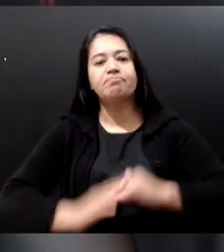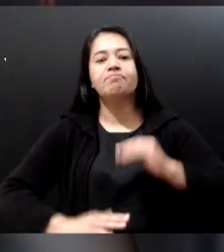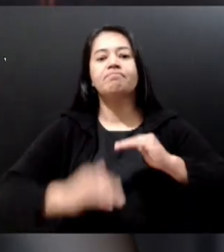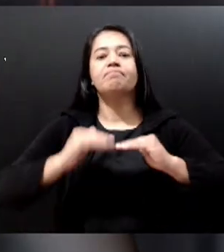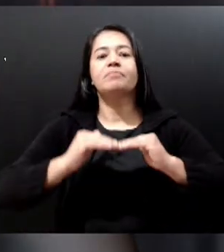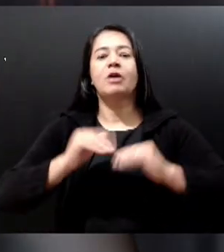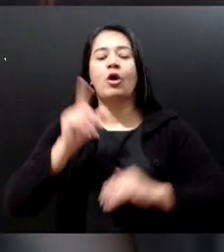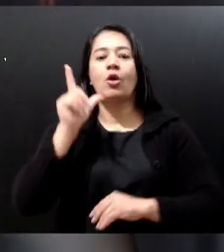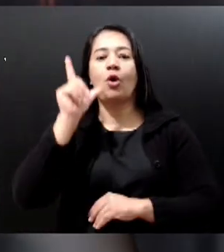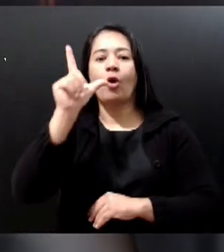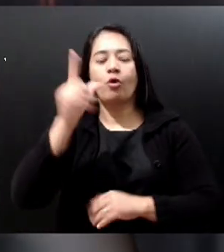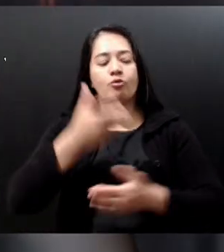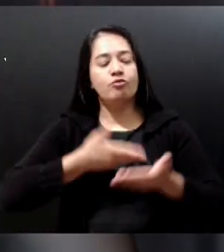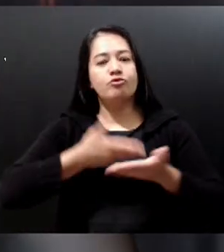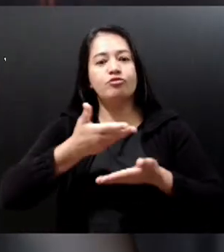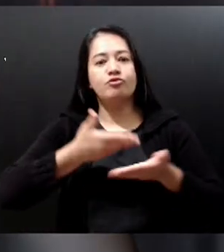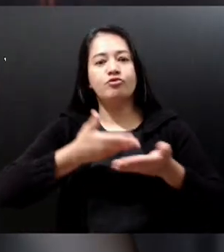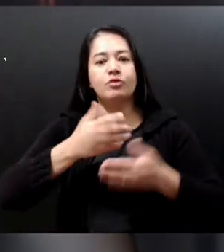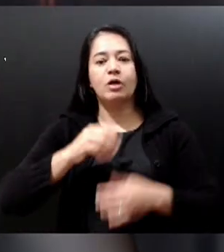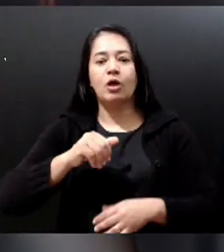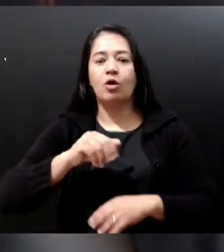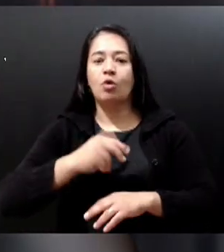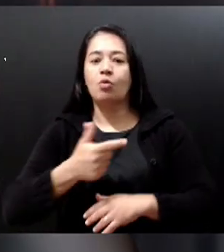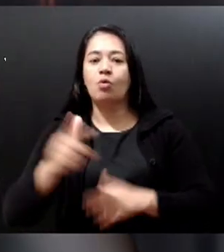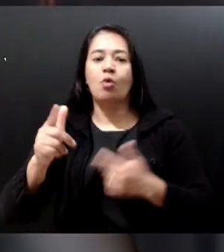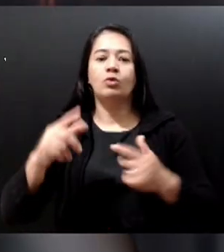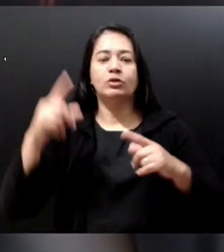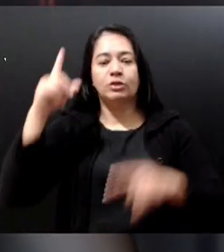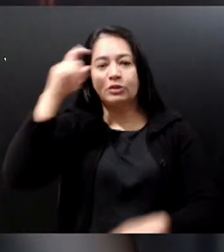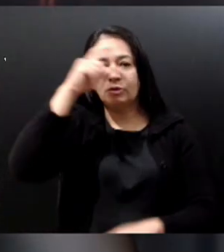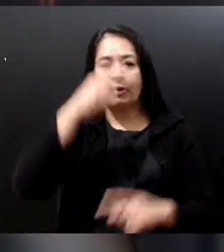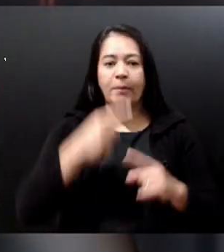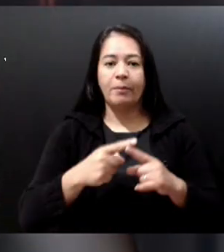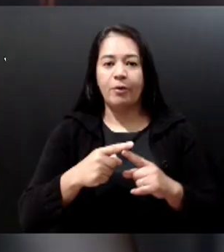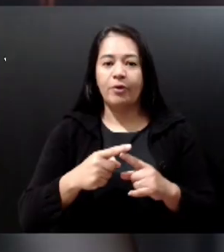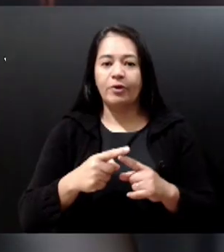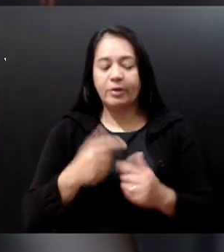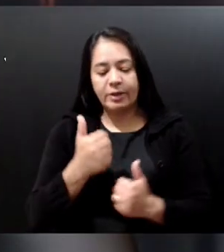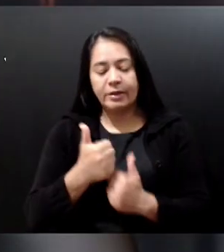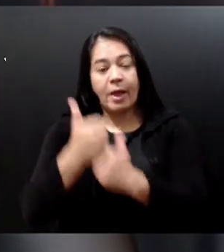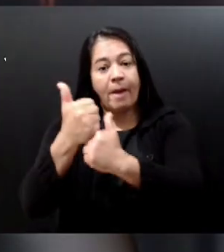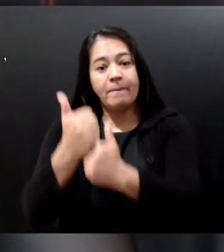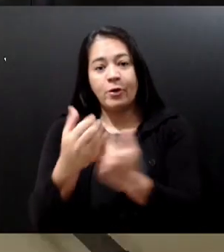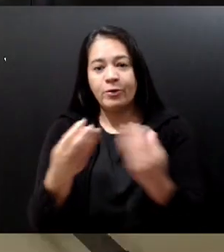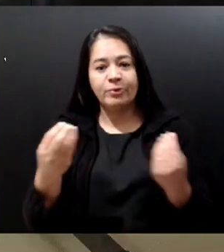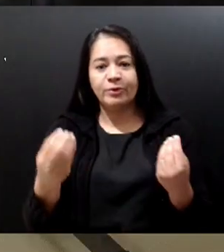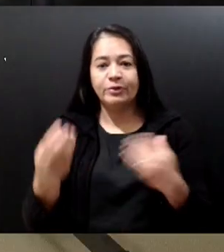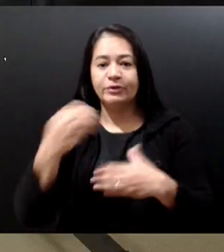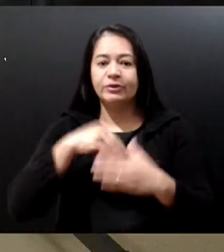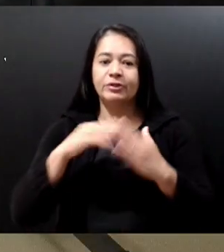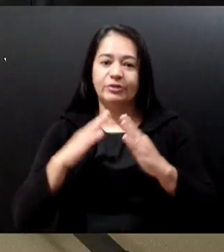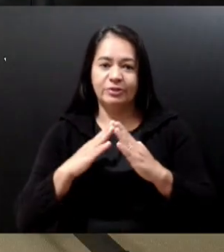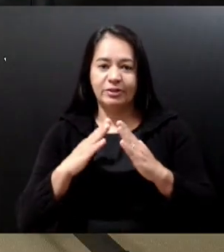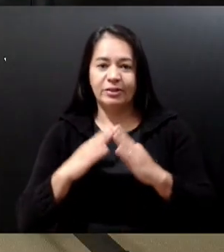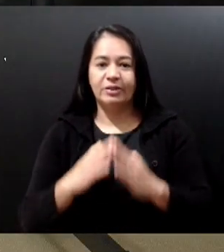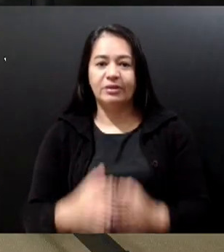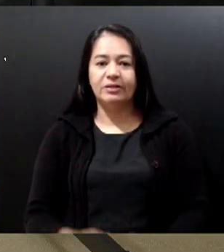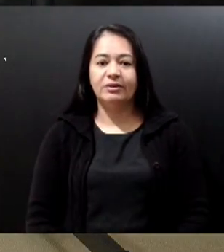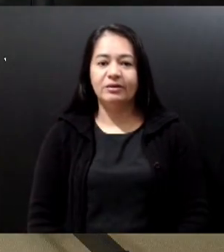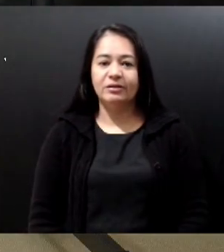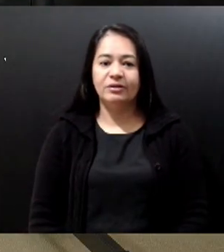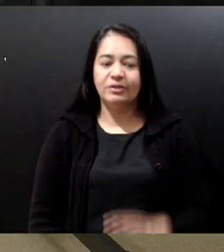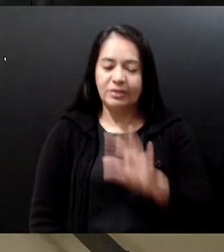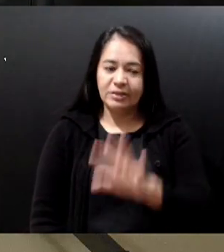dificuldades, porque elas têm muito apoio em casa para isso. Muito Então bem. isso melhora muito